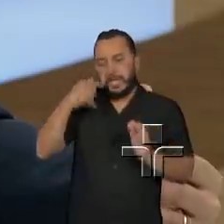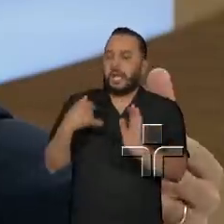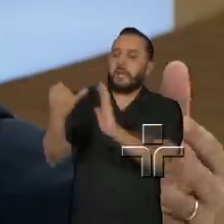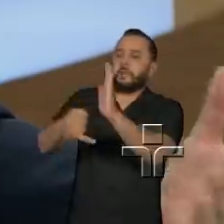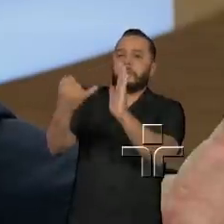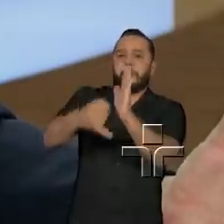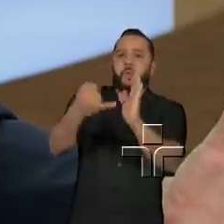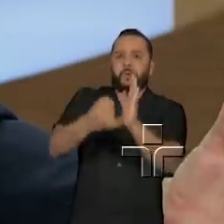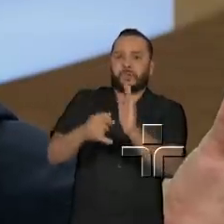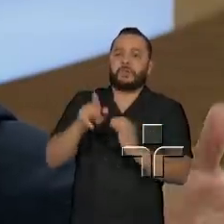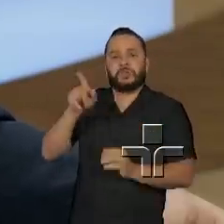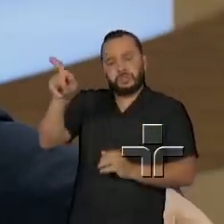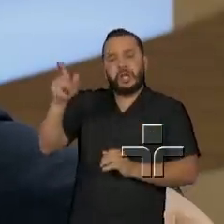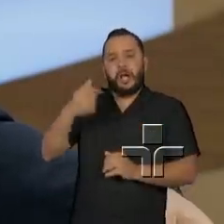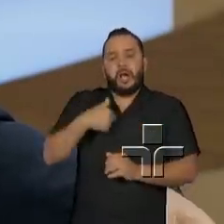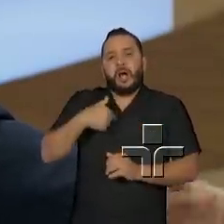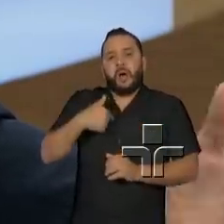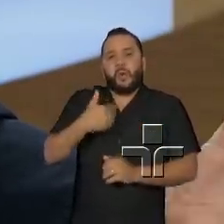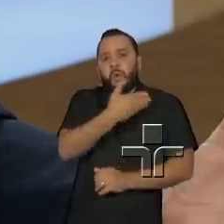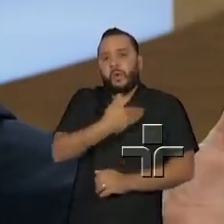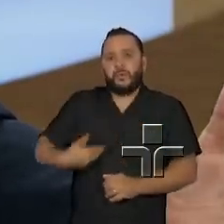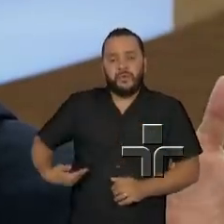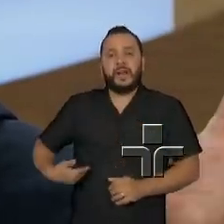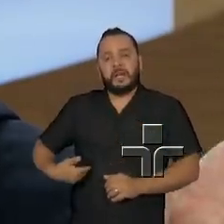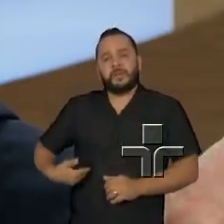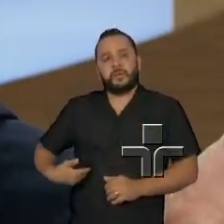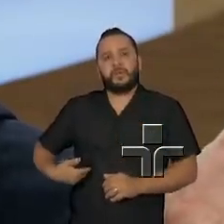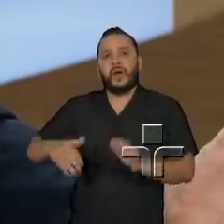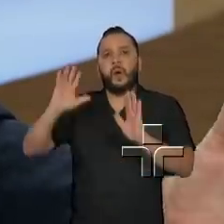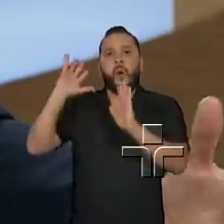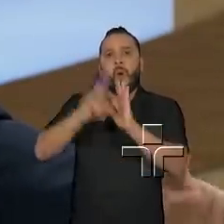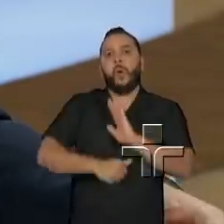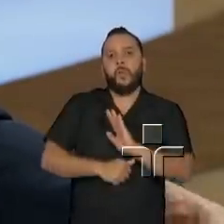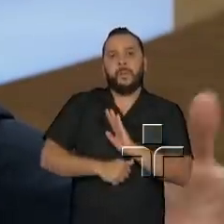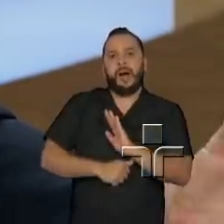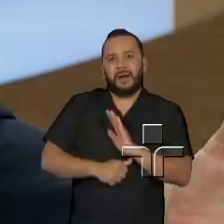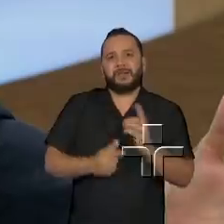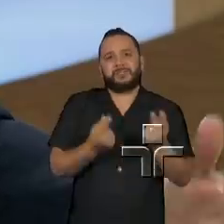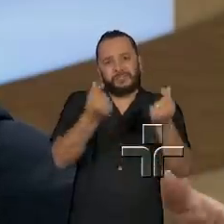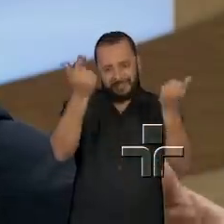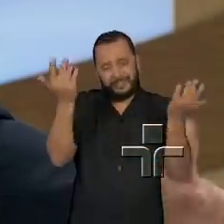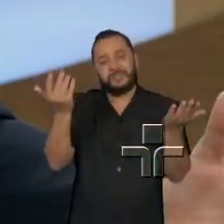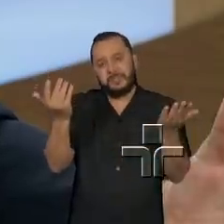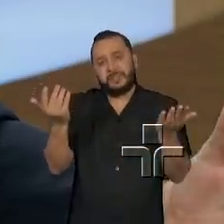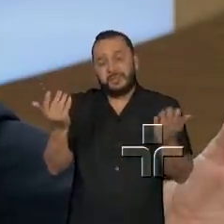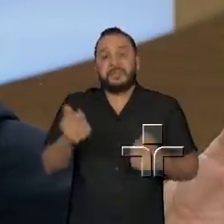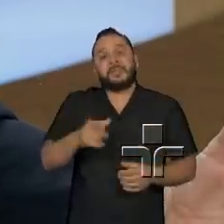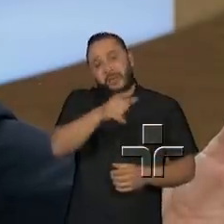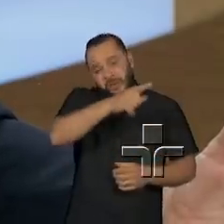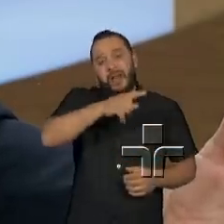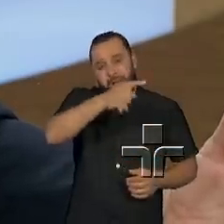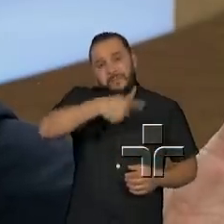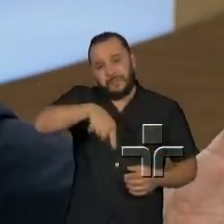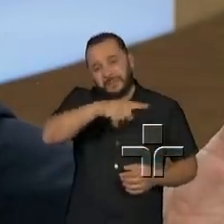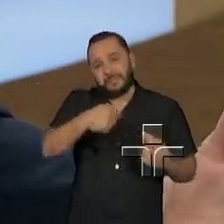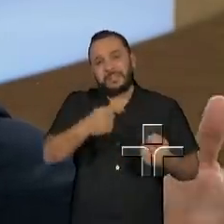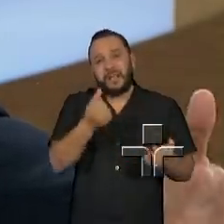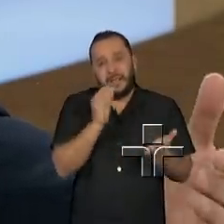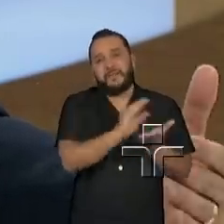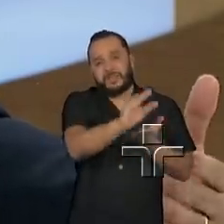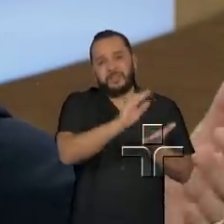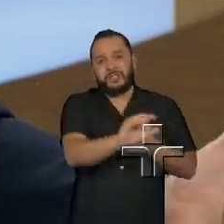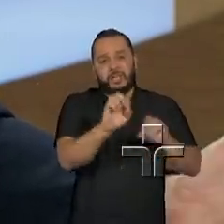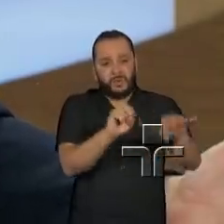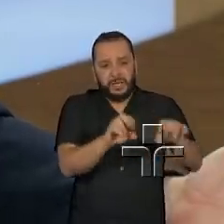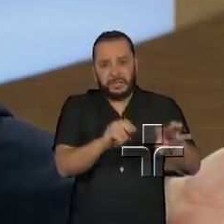o Estado vai dissipar a sua riqueza. Então que elas façam elas mesmas o que precisa ser feito, que é basicamente investir em educação, ciência e tecnologia